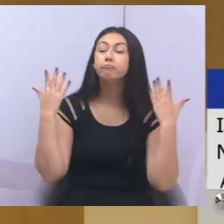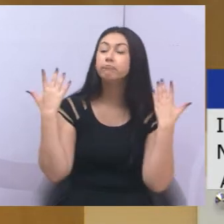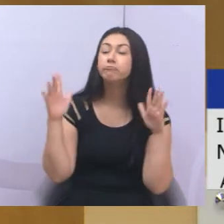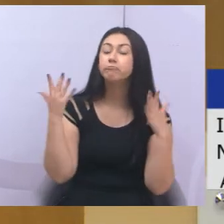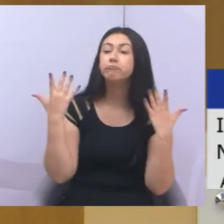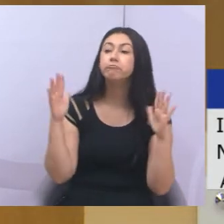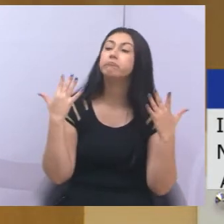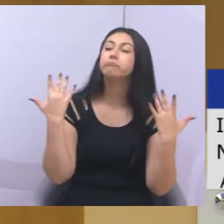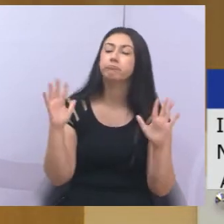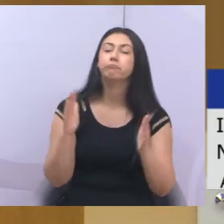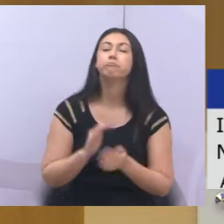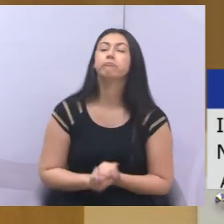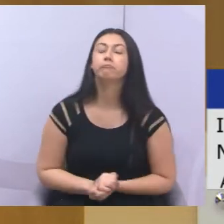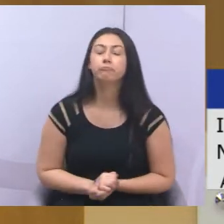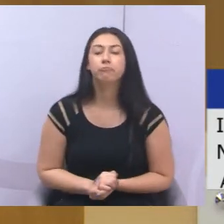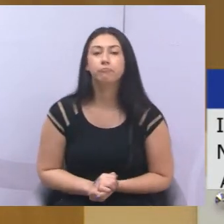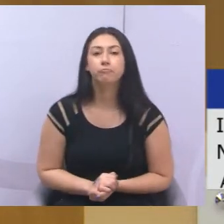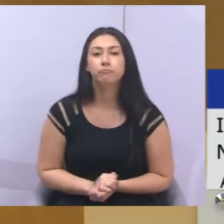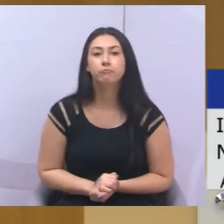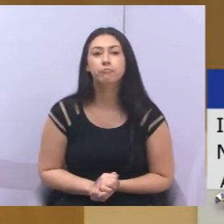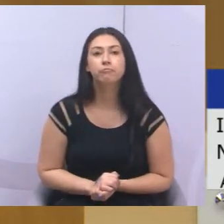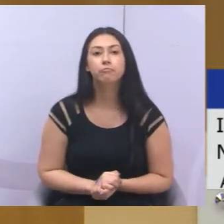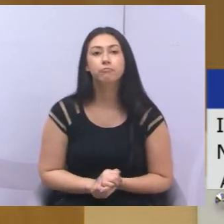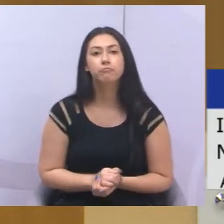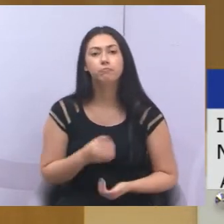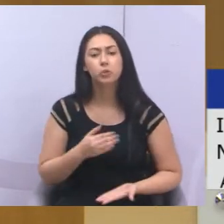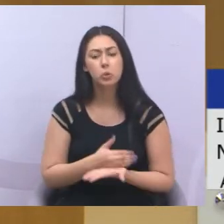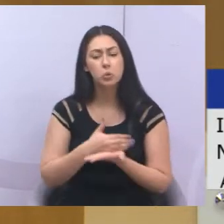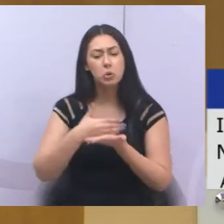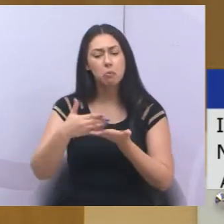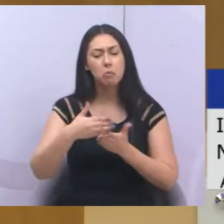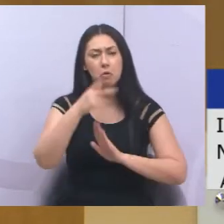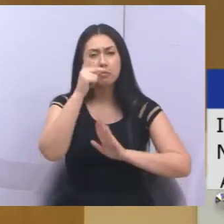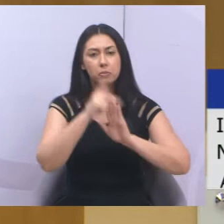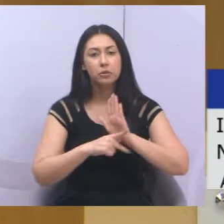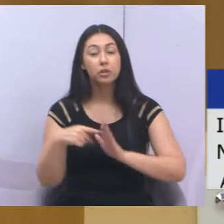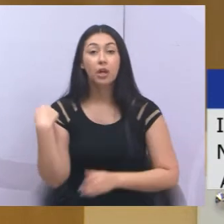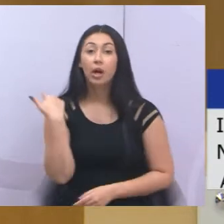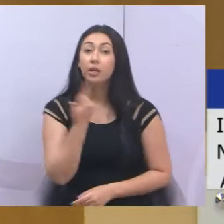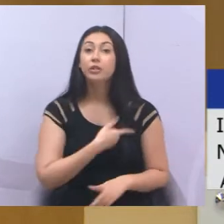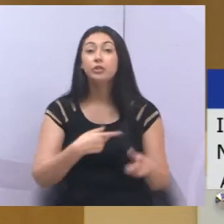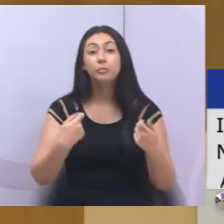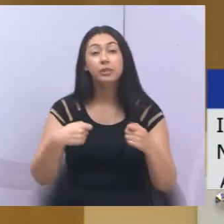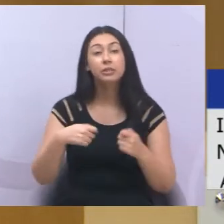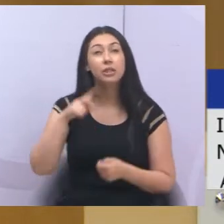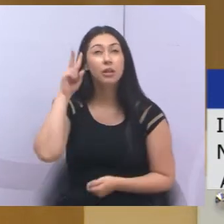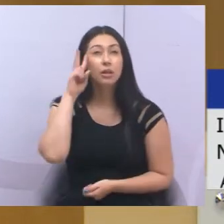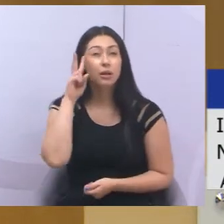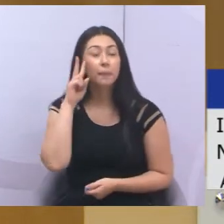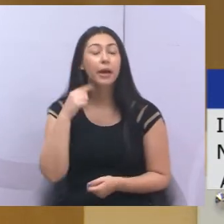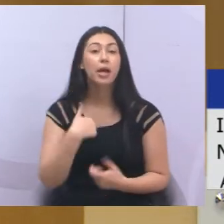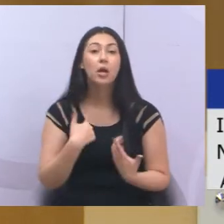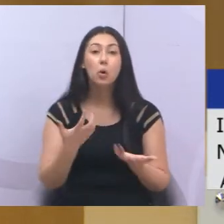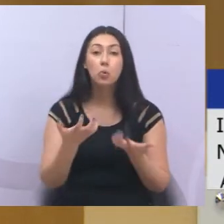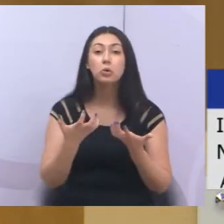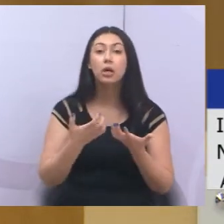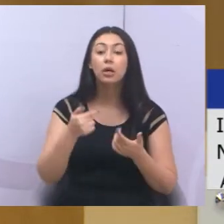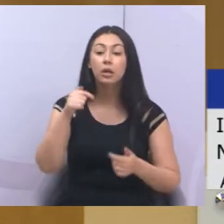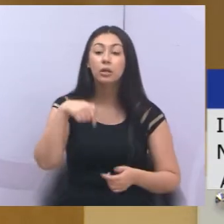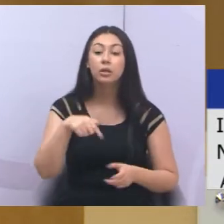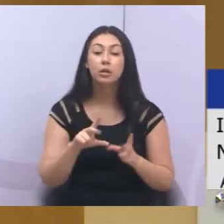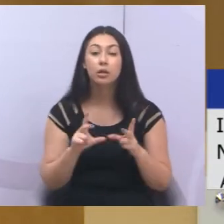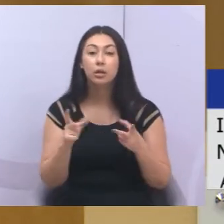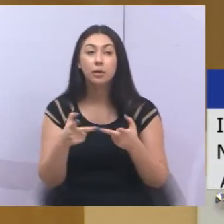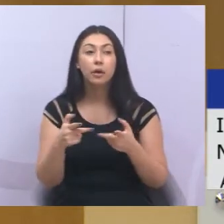Parabéns, pastor Timóteo, por essa iniciativa. Vamos resgatar. Quero estar aqui nessa casa o dia